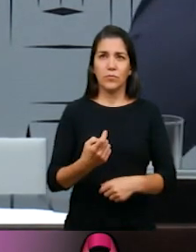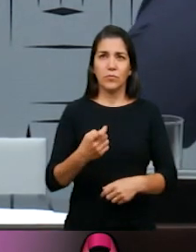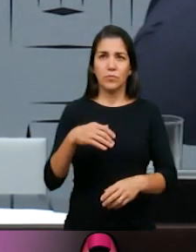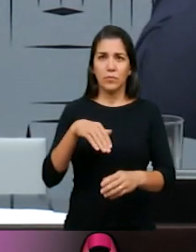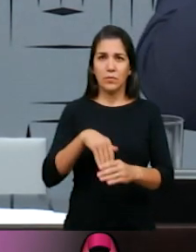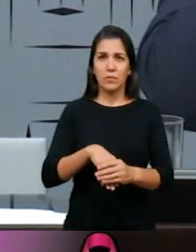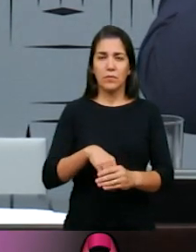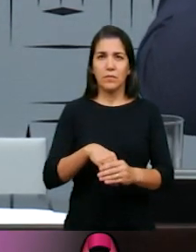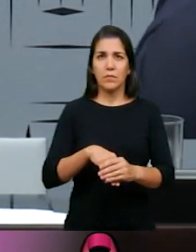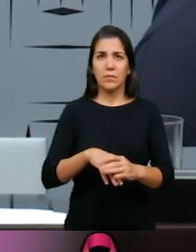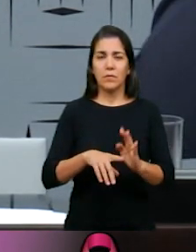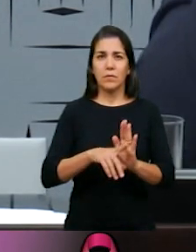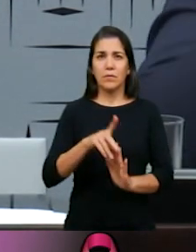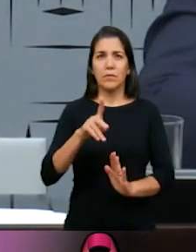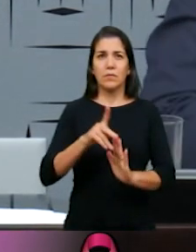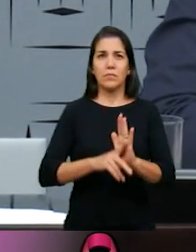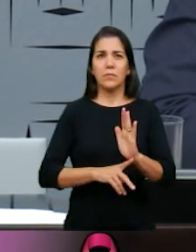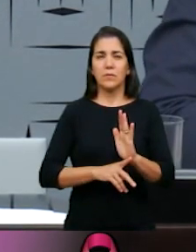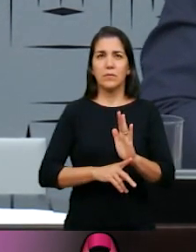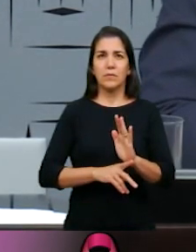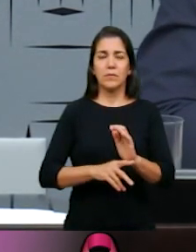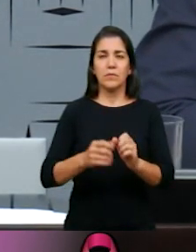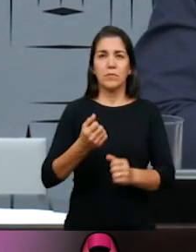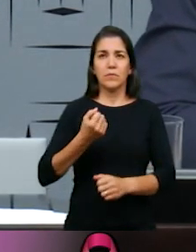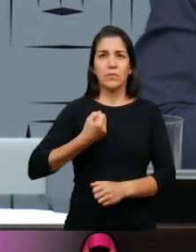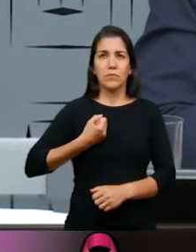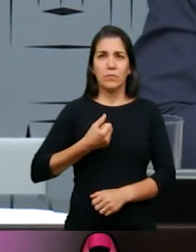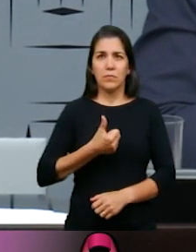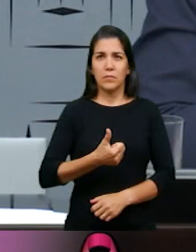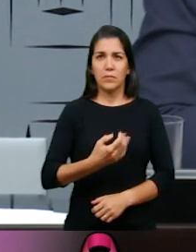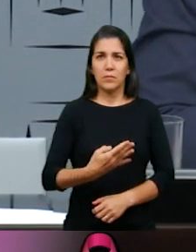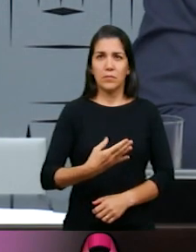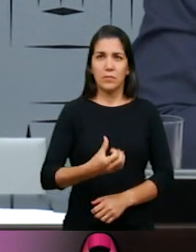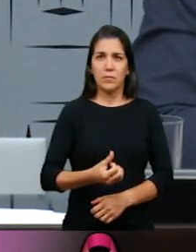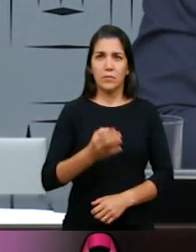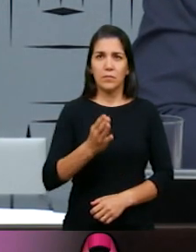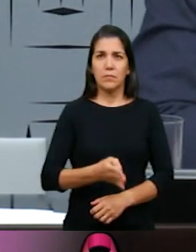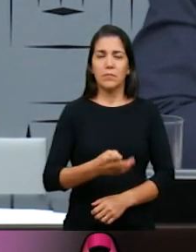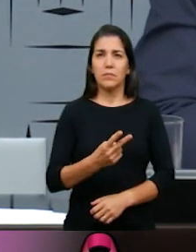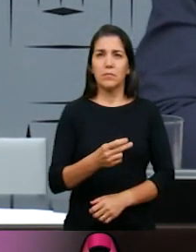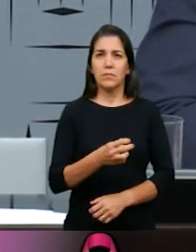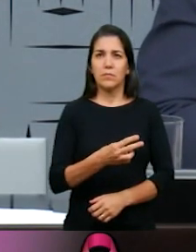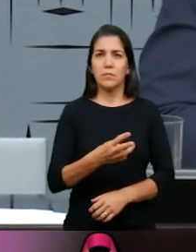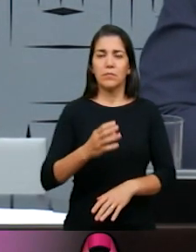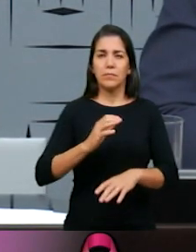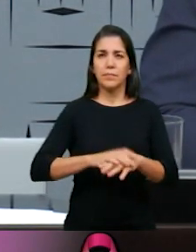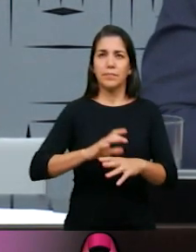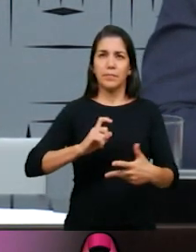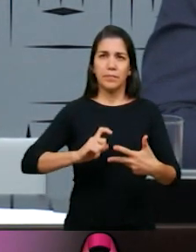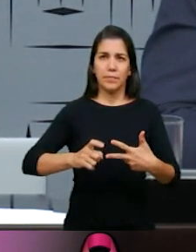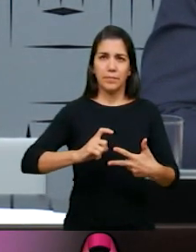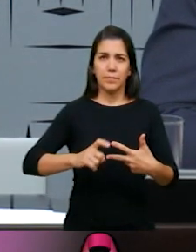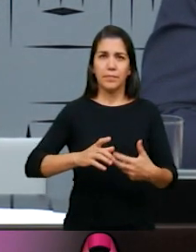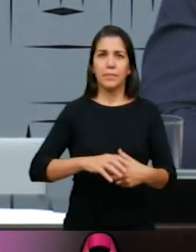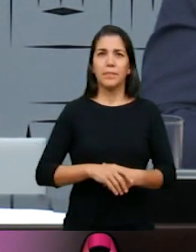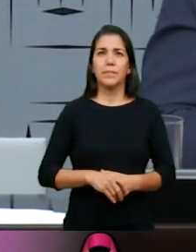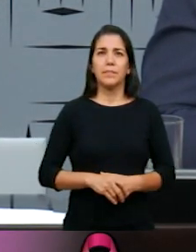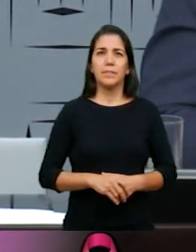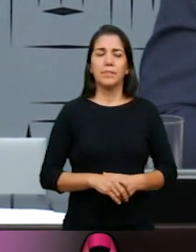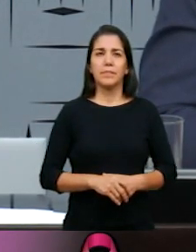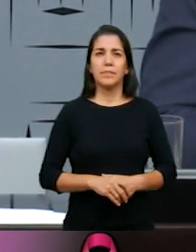e votação do projeto de lei número 146 de 2023, de autoria do Executivo